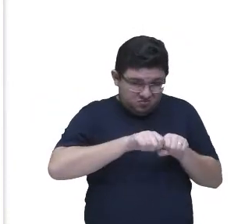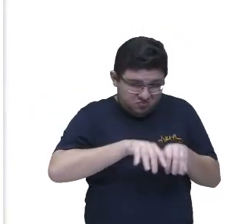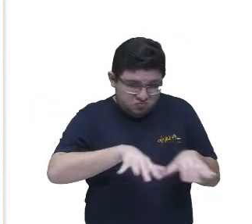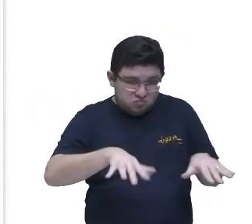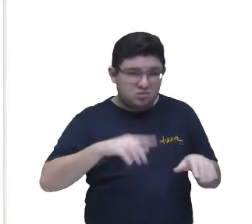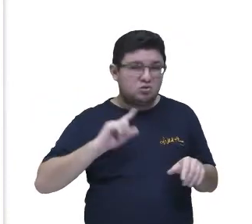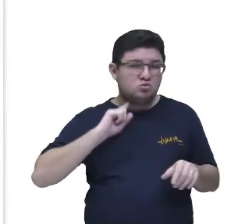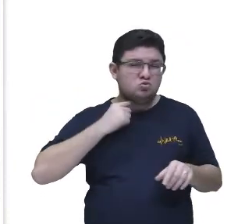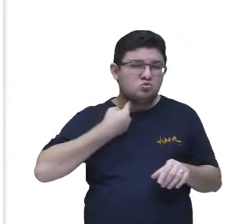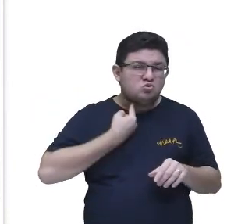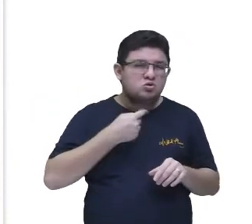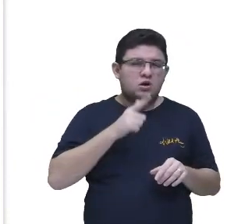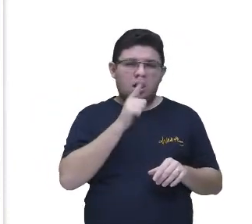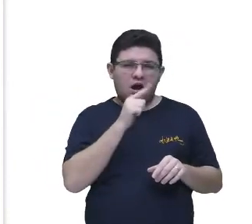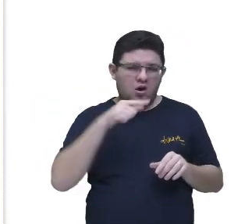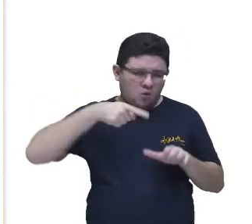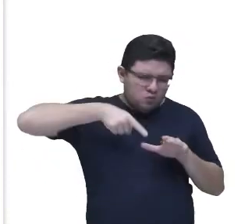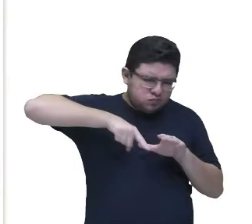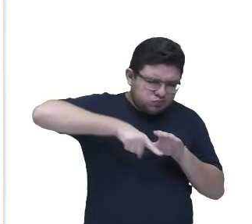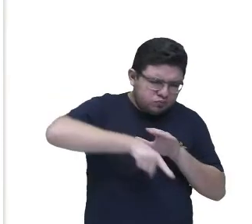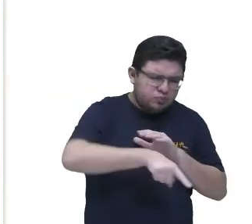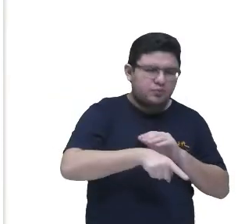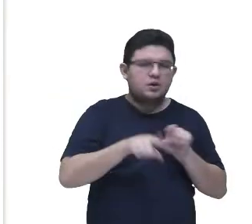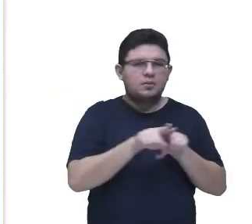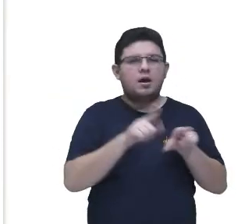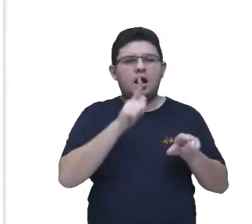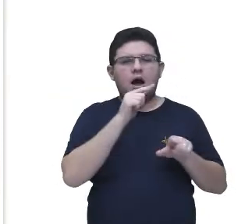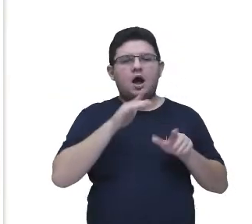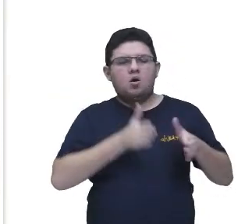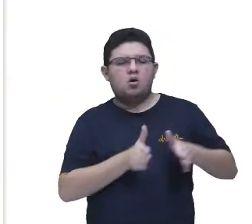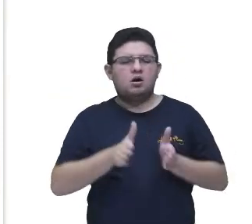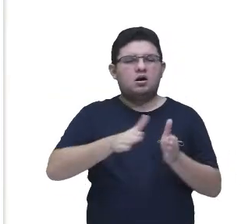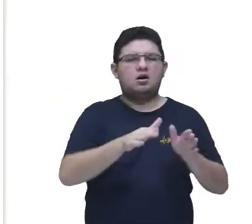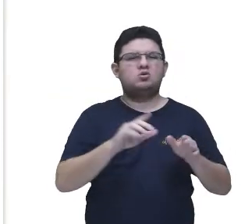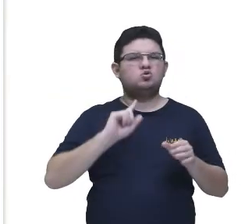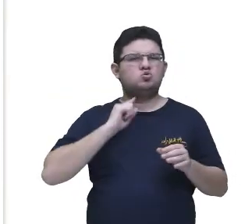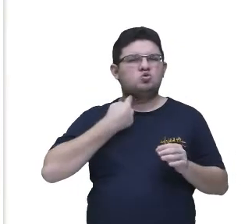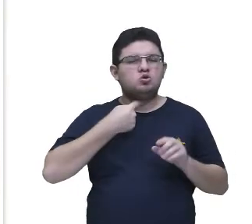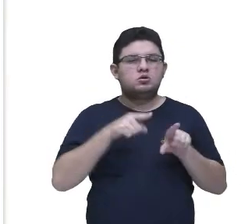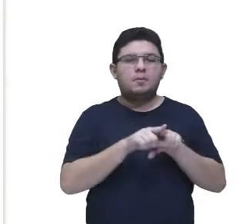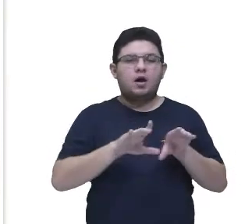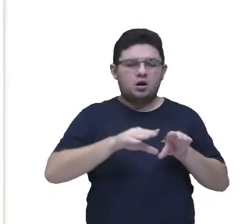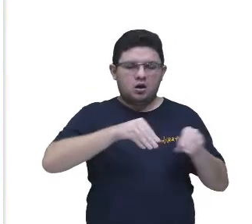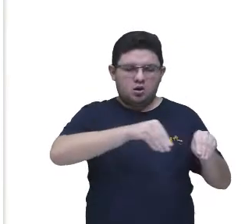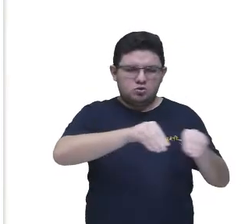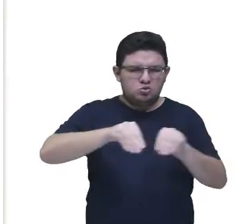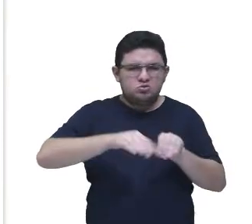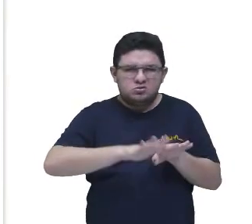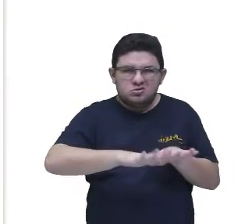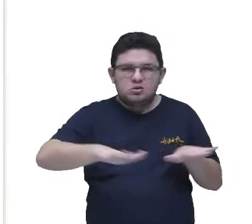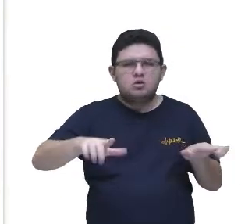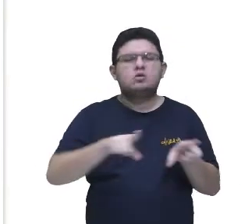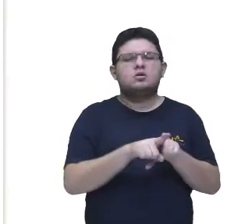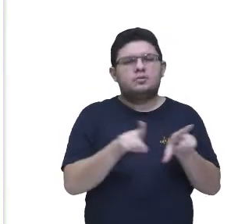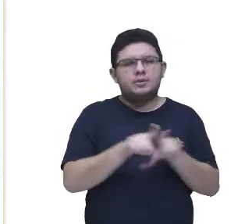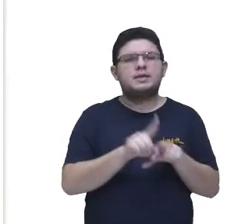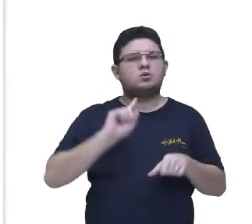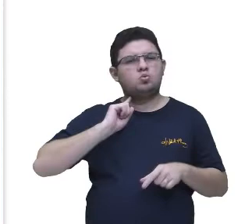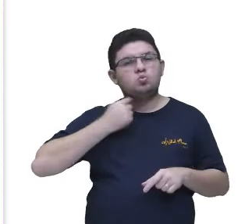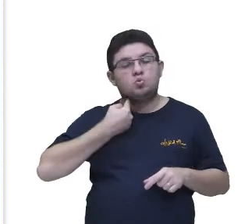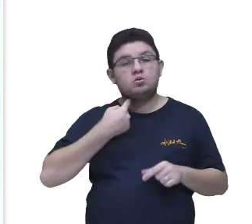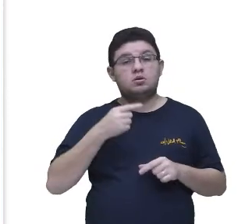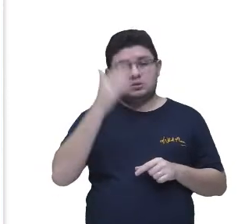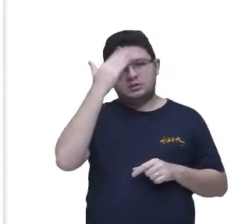águas subterrâneas, as águas superficiais e também o solo. E a gente sabe o quanto que o solo é